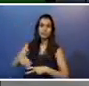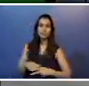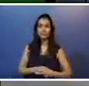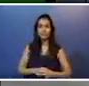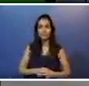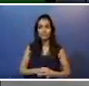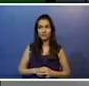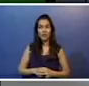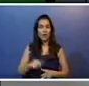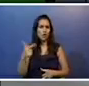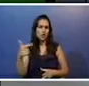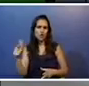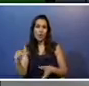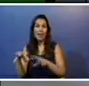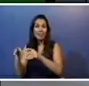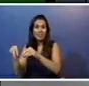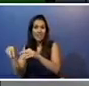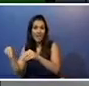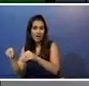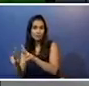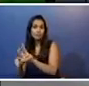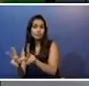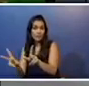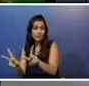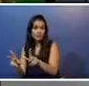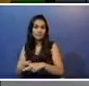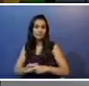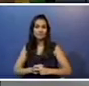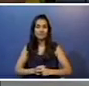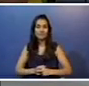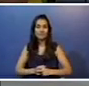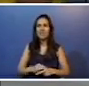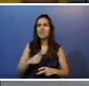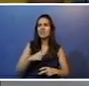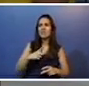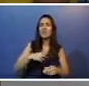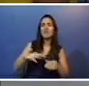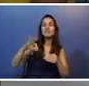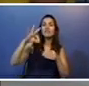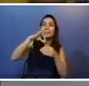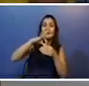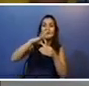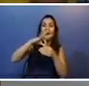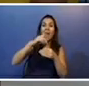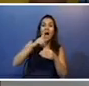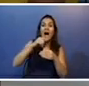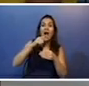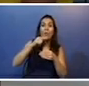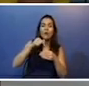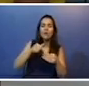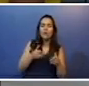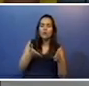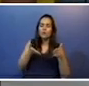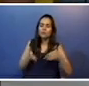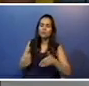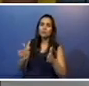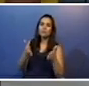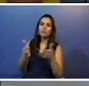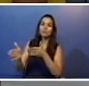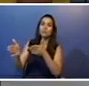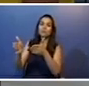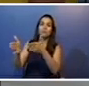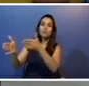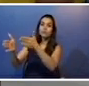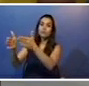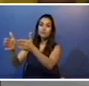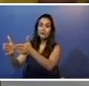aí germinam em outros lugares. Algumas sementes podem viajar pela água e se desenvolverem